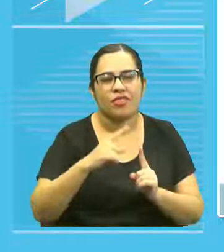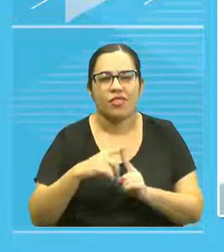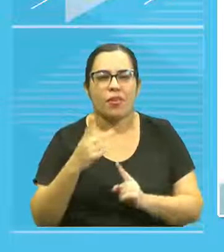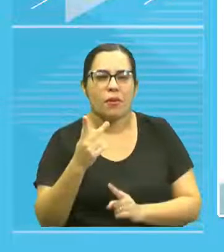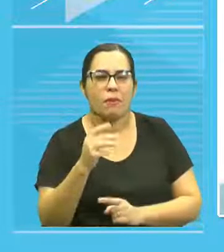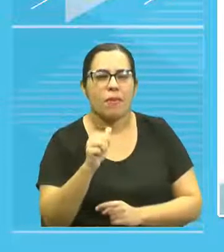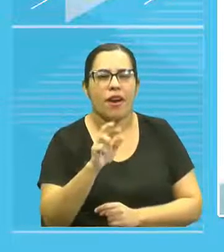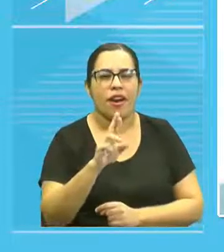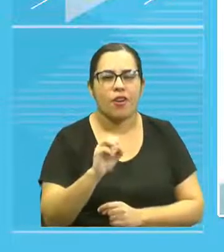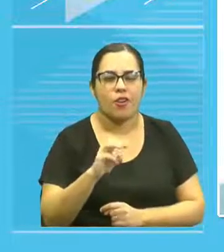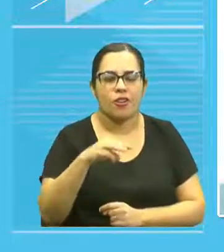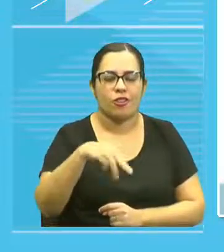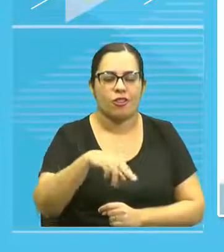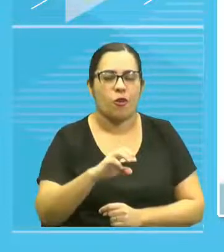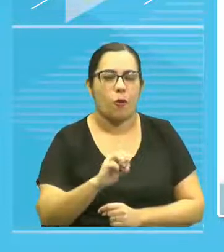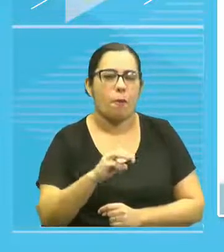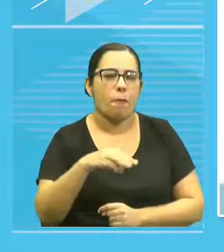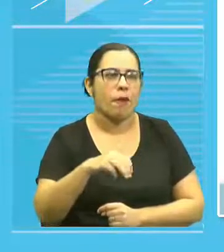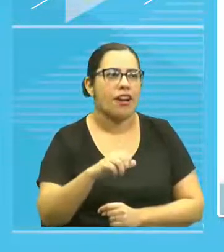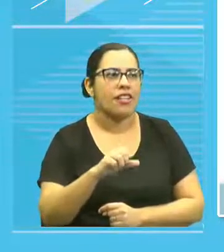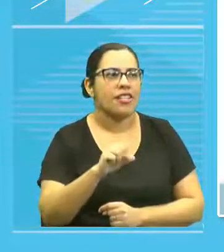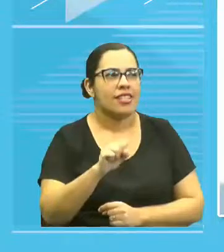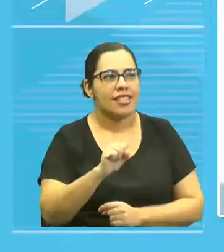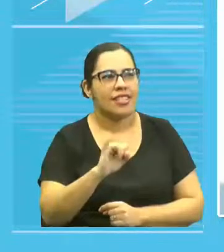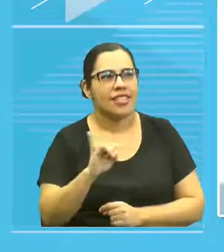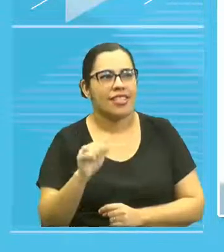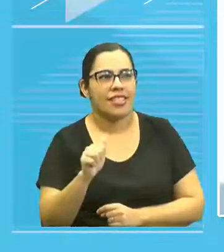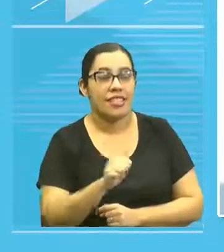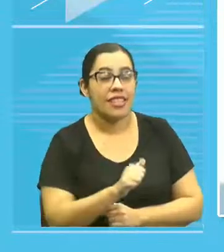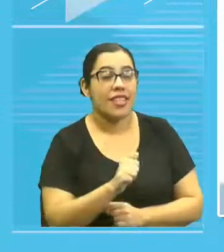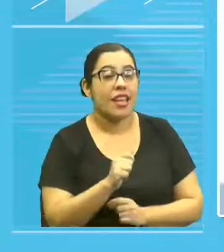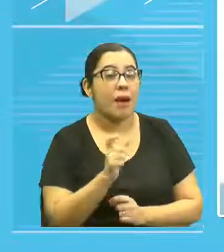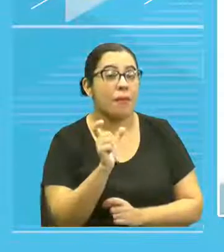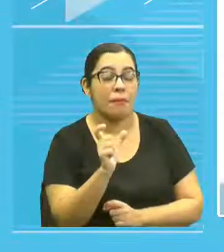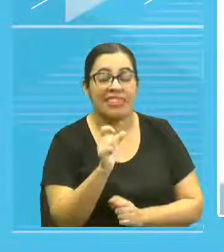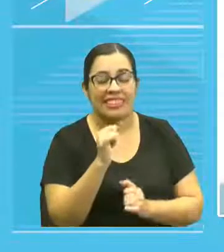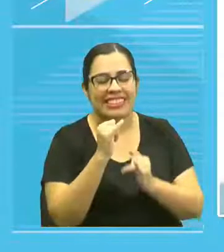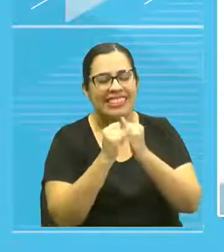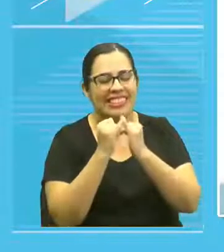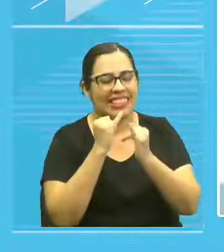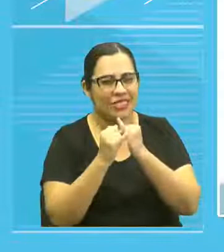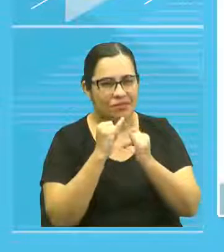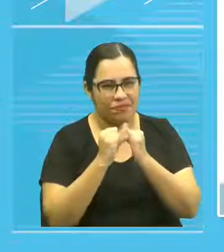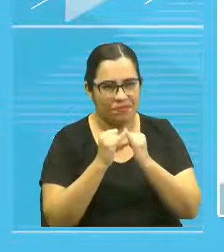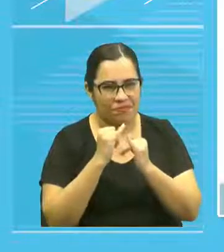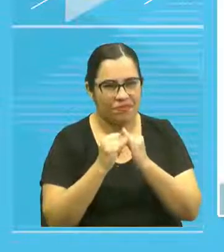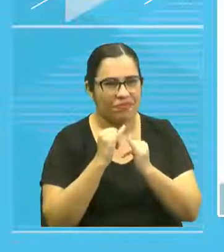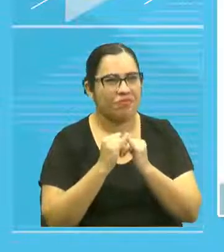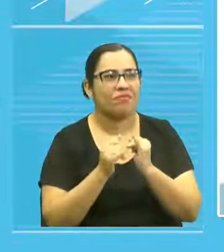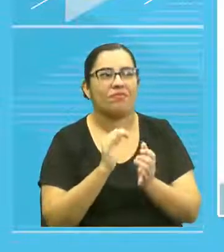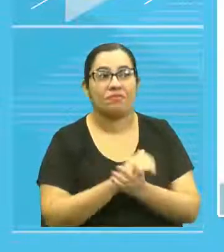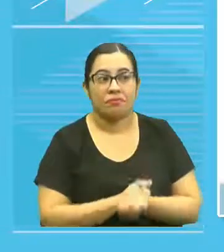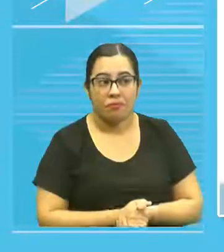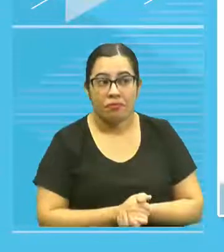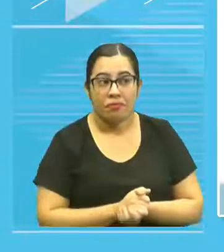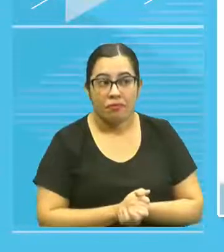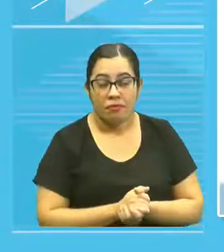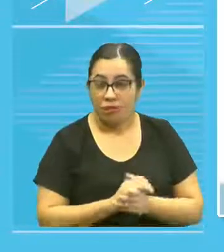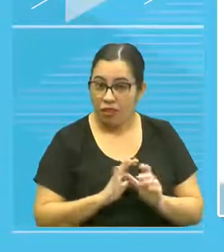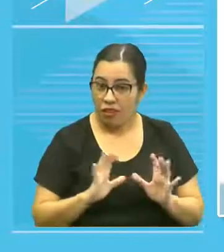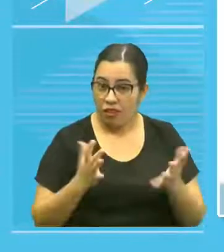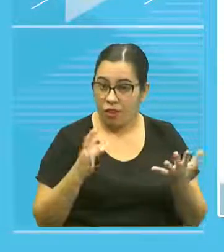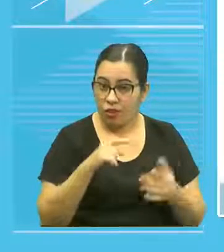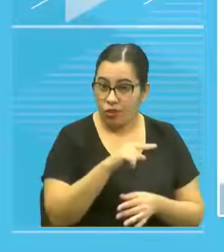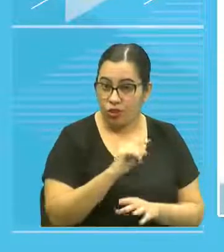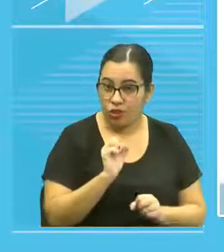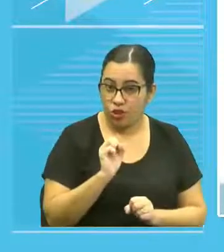bloquear a as palavras aí tio Jorge elas são parecidas e não acontece só com